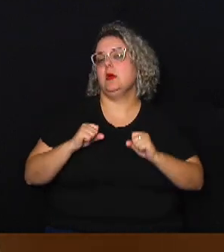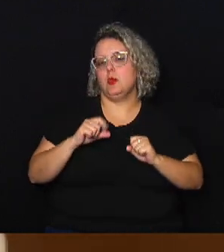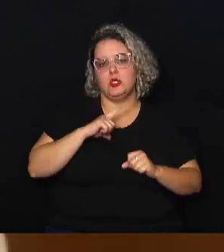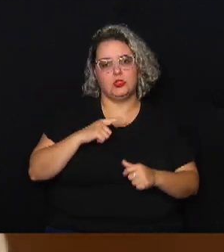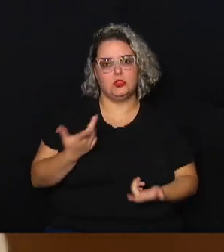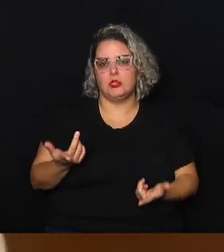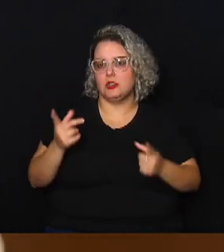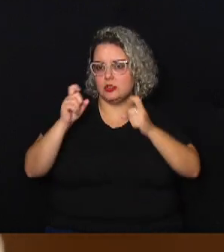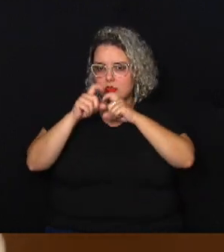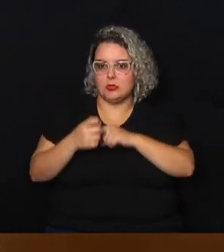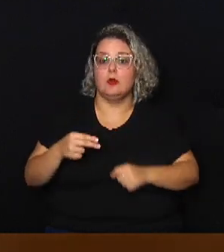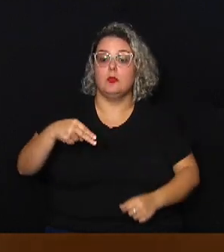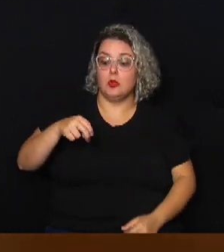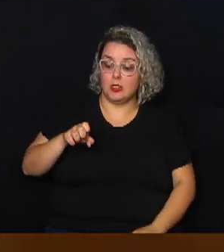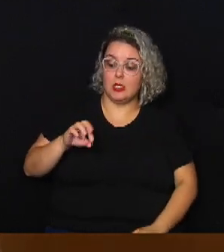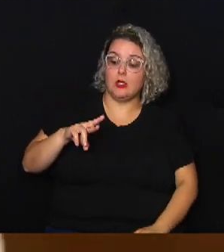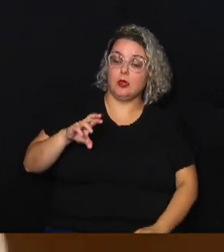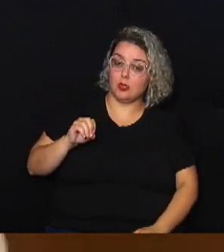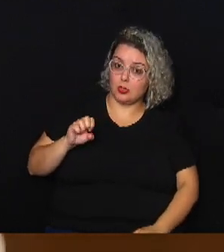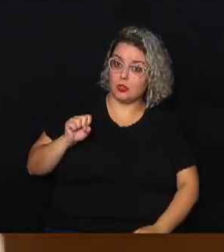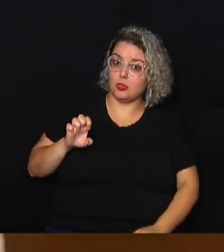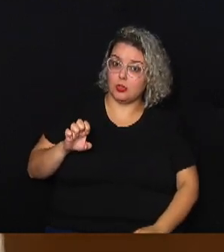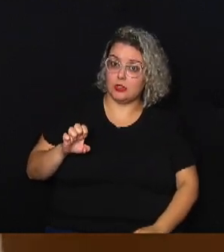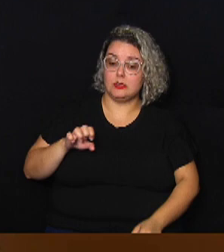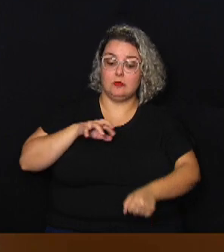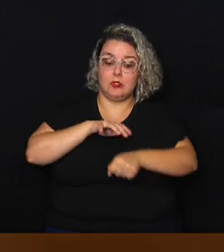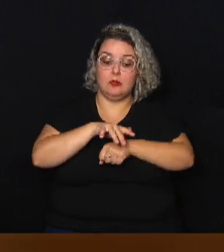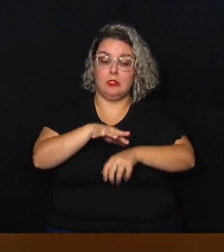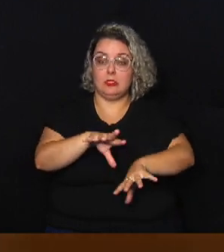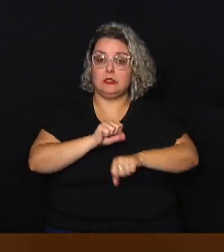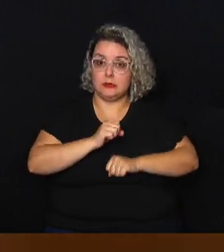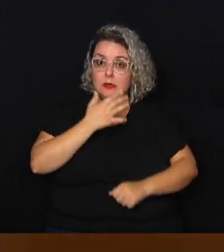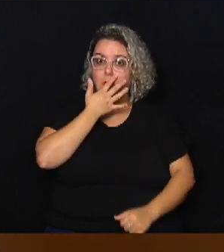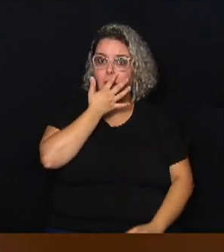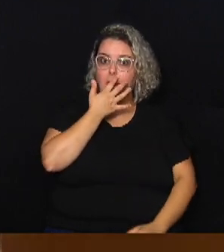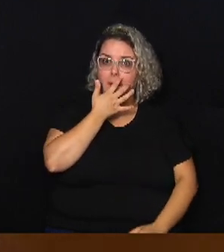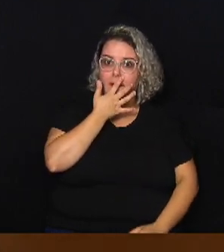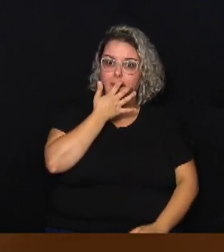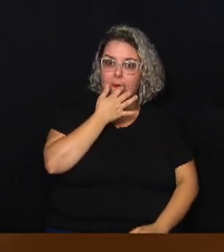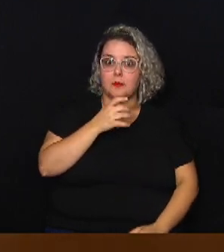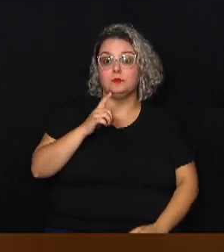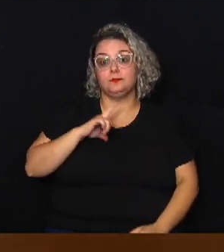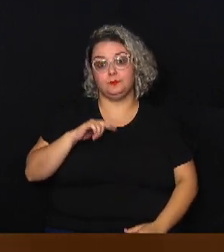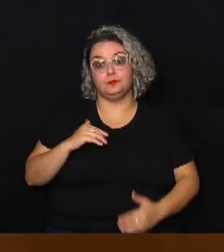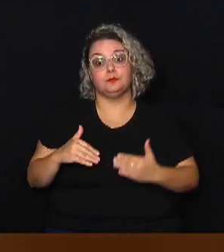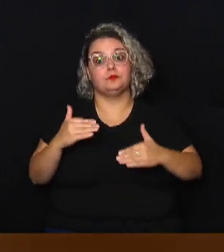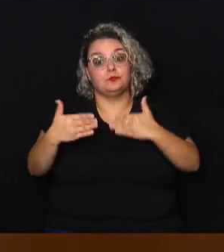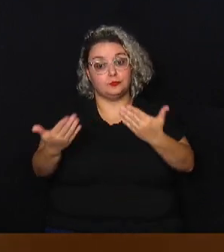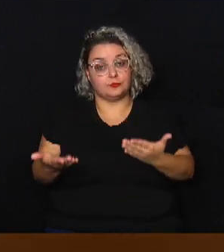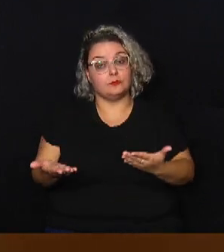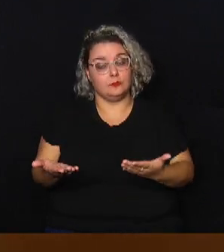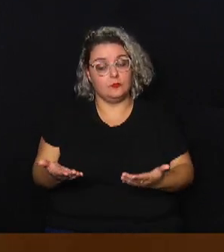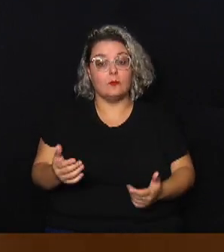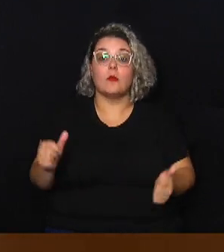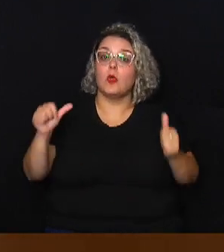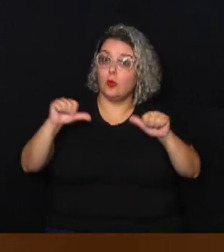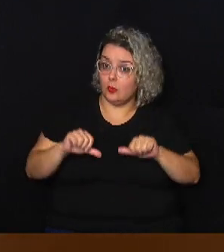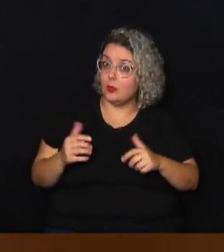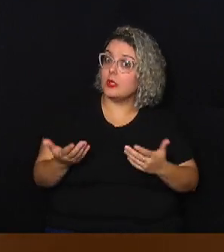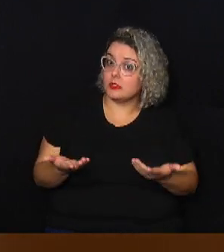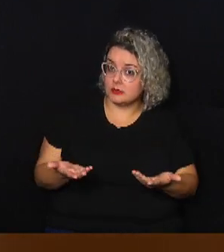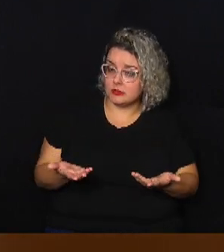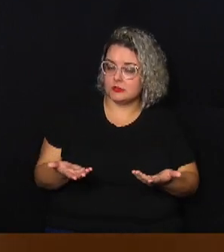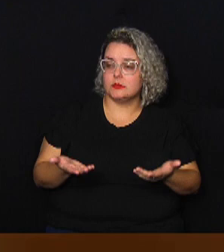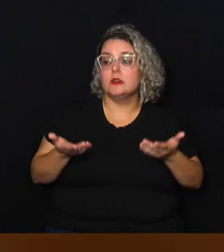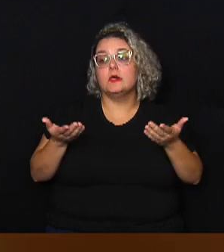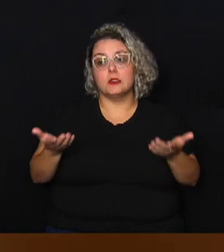exemplo, como necrose, como infecção, né? Então, e aí ter evoluções ruins, né?